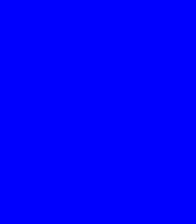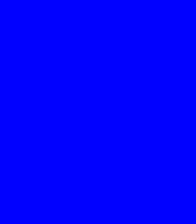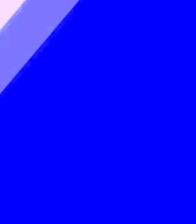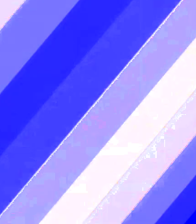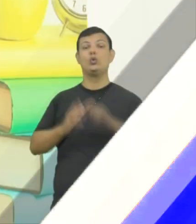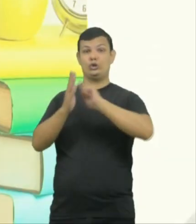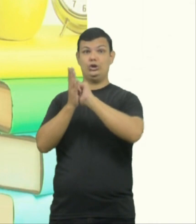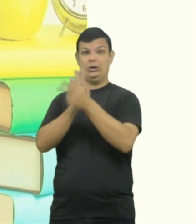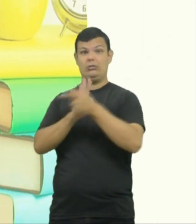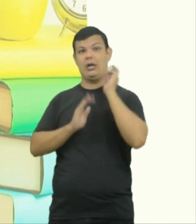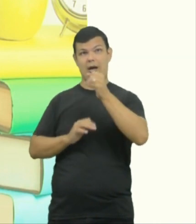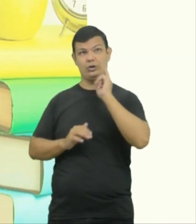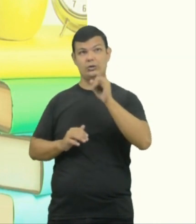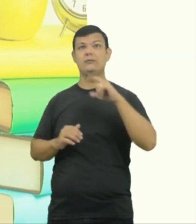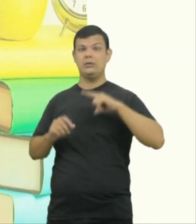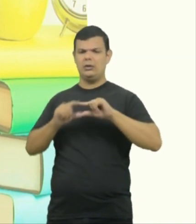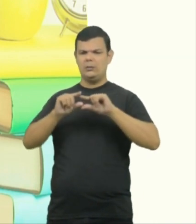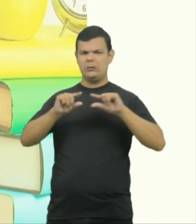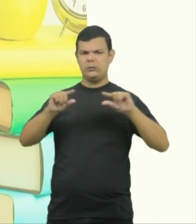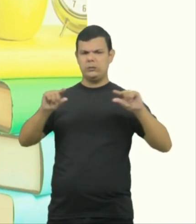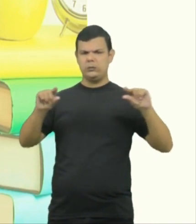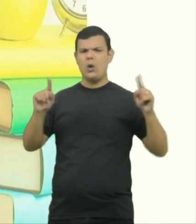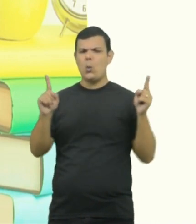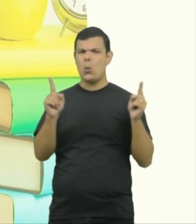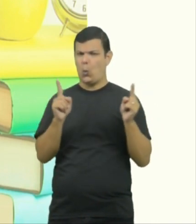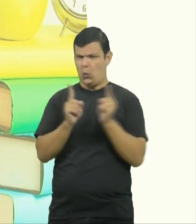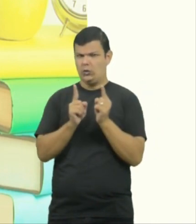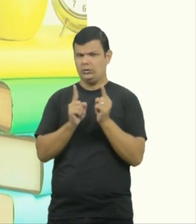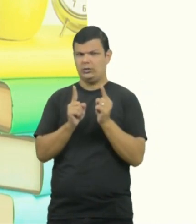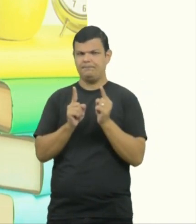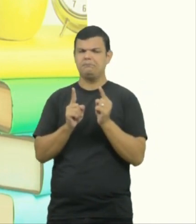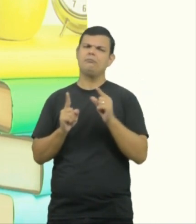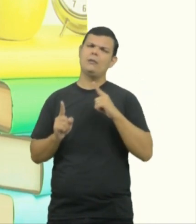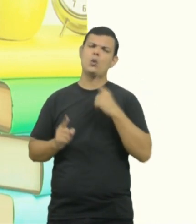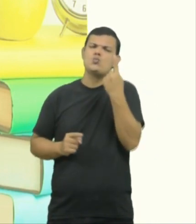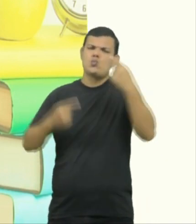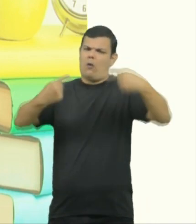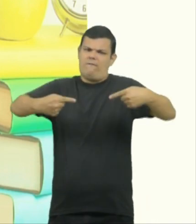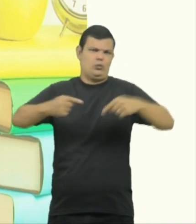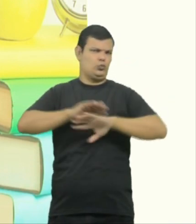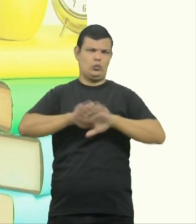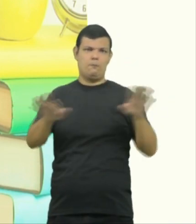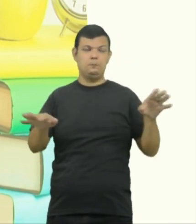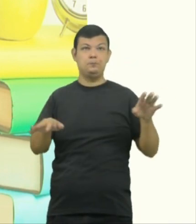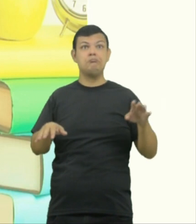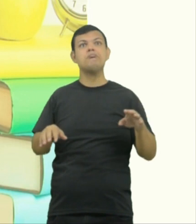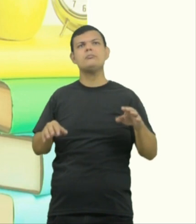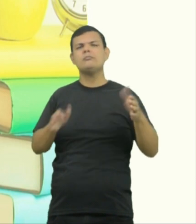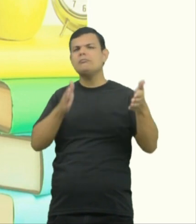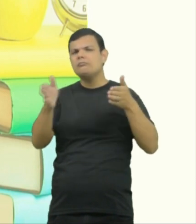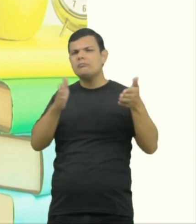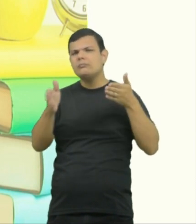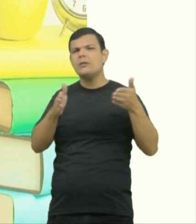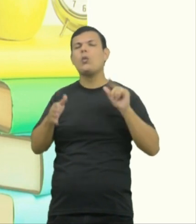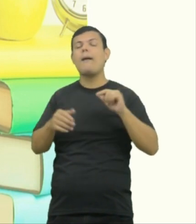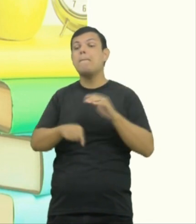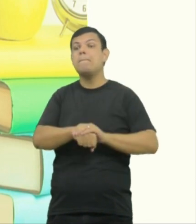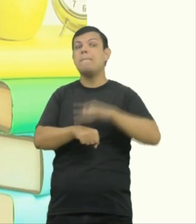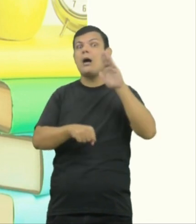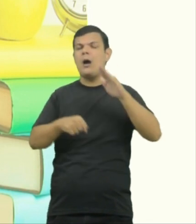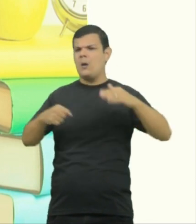Os gêneros narrativos são estruturados por uma narrativa curta, que envolve apenas um conflito. Nessa perspectiva, o momento de